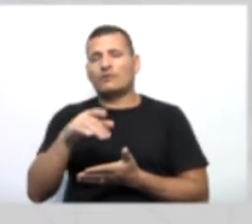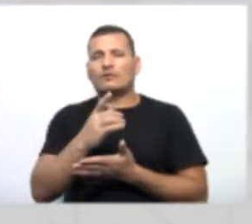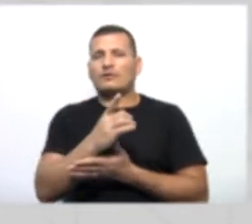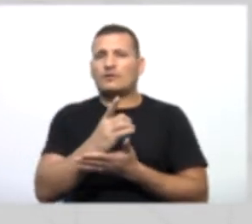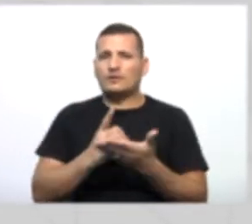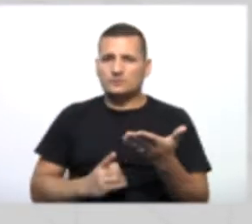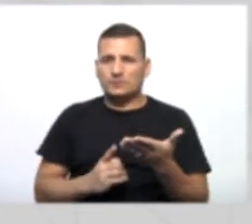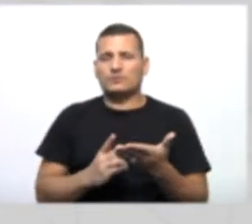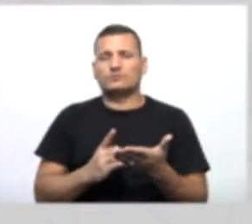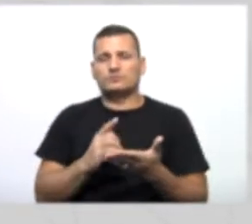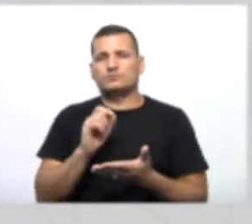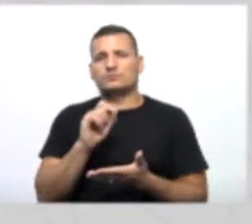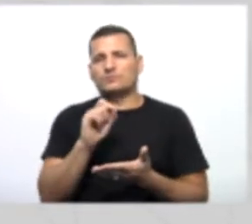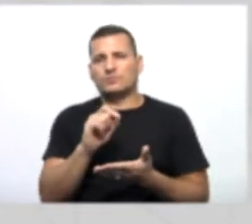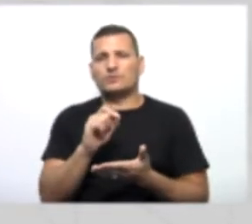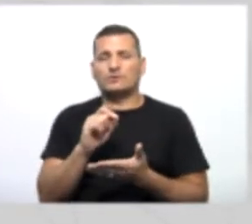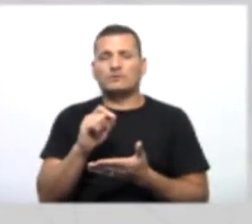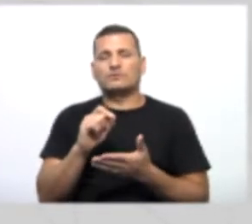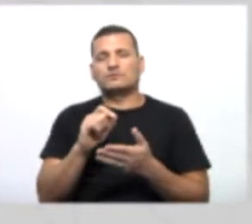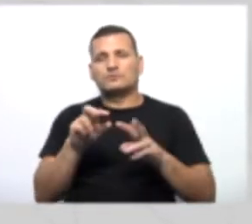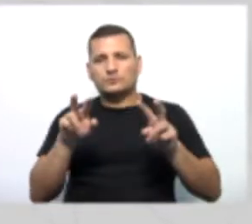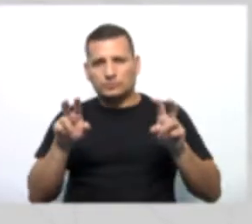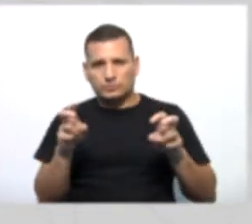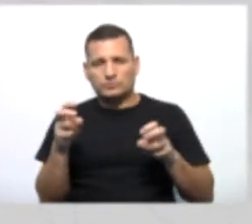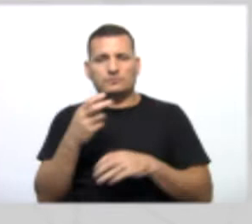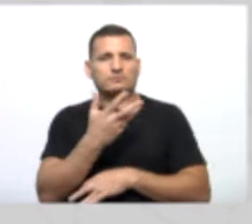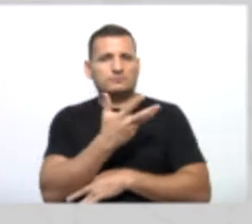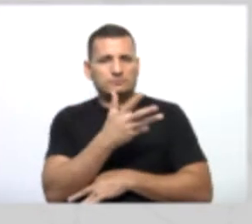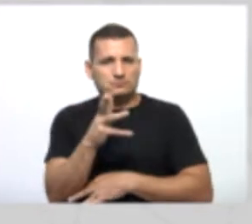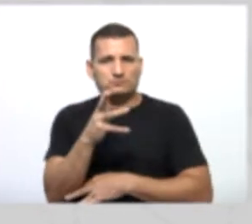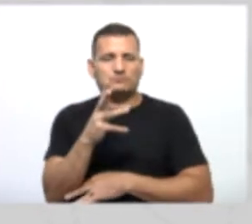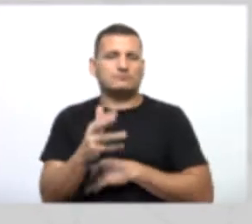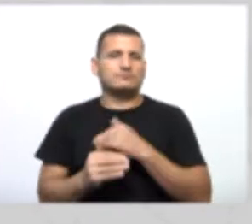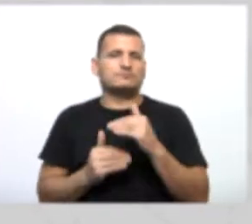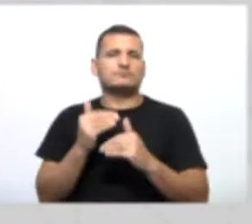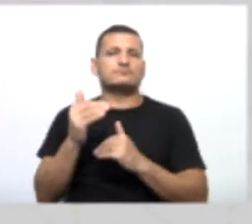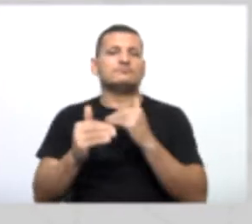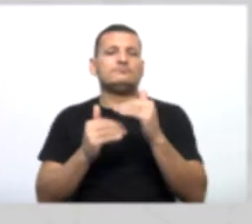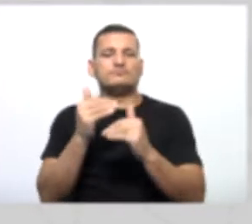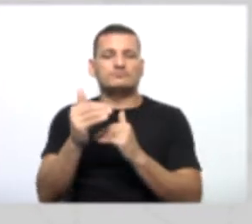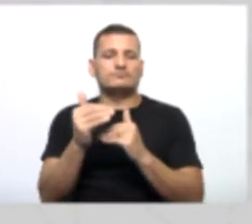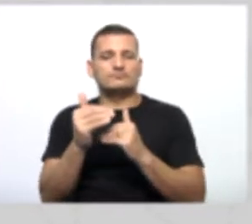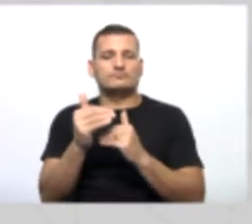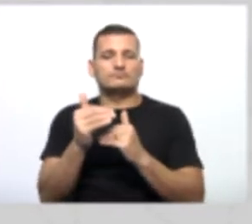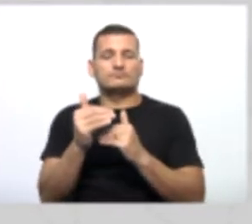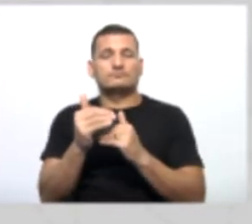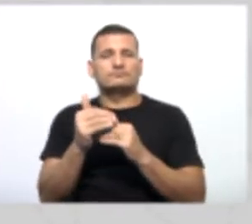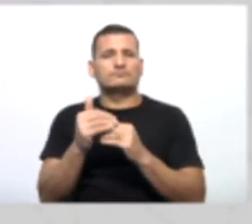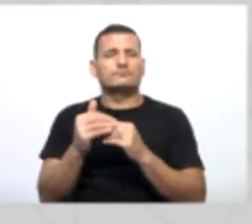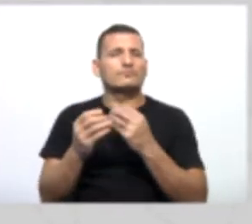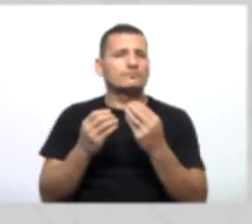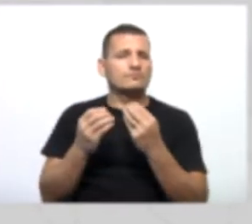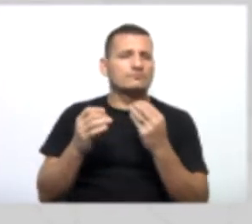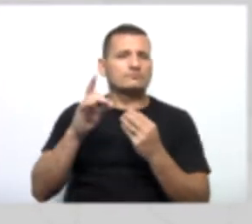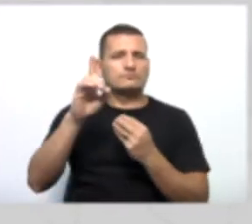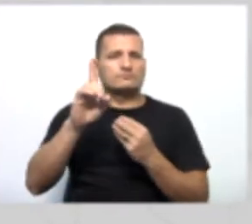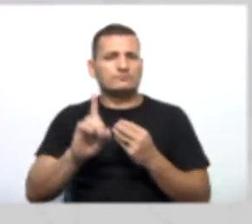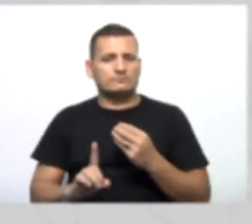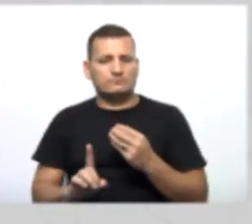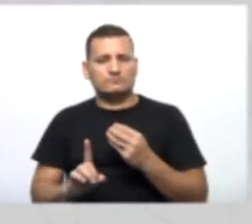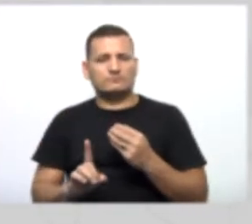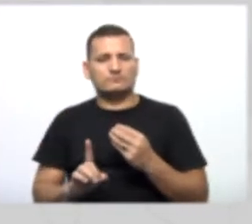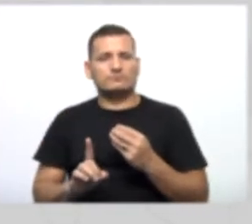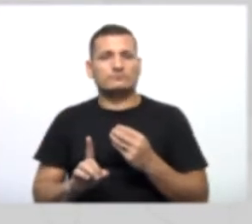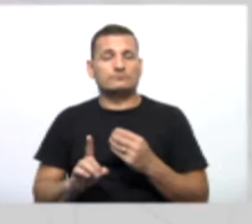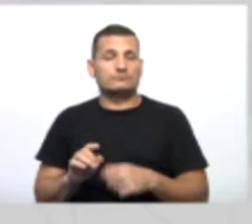Rio acerca do meio ambiente e do desenvolvimento para definir quais são os direitos e deveres